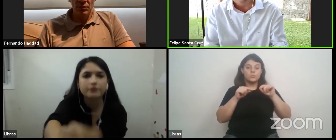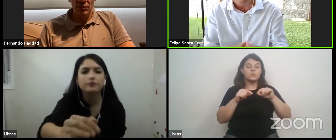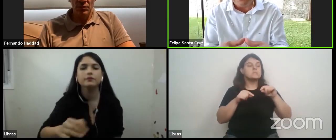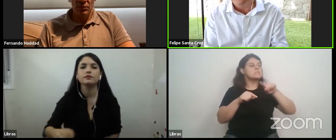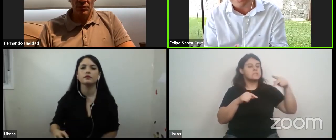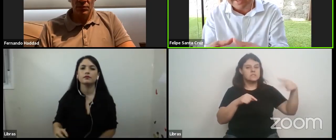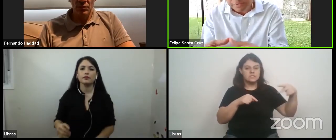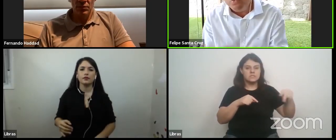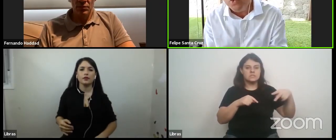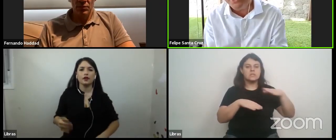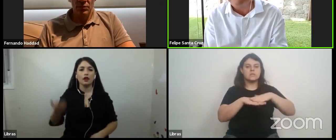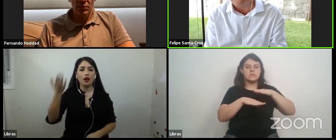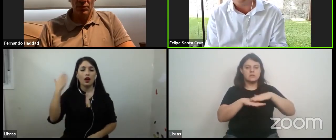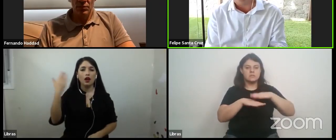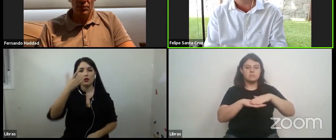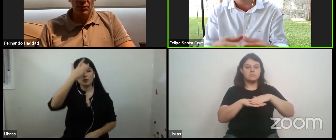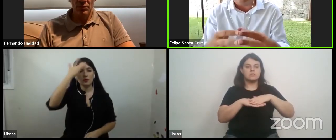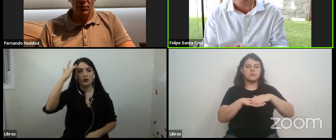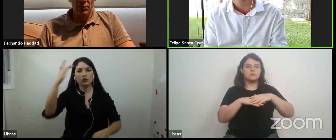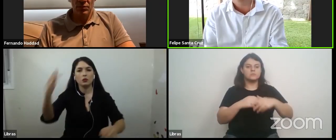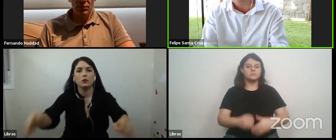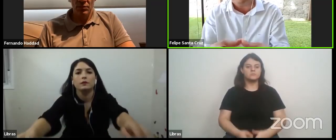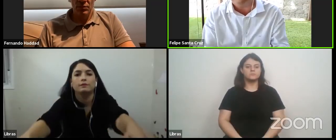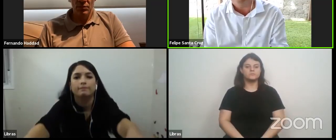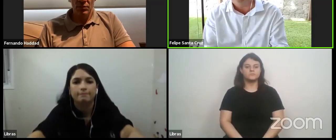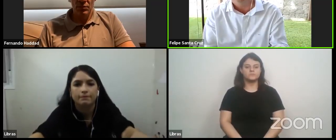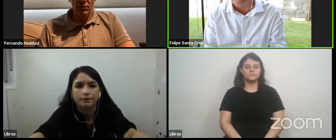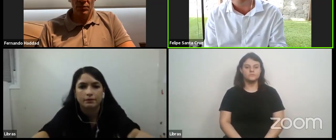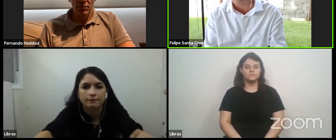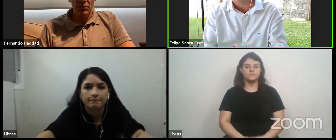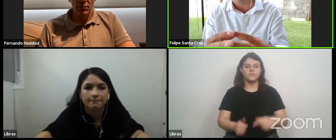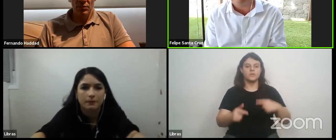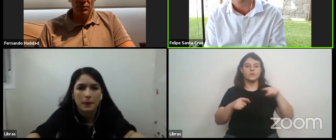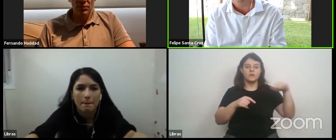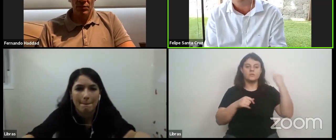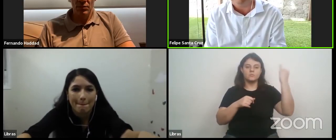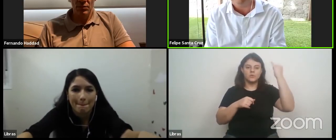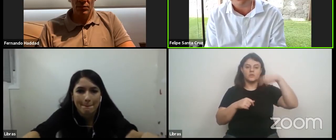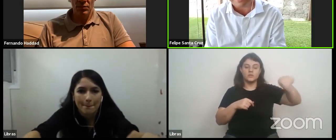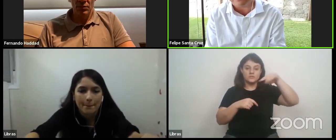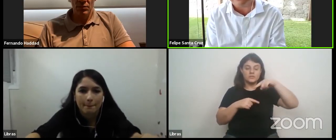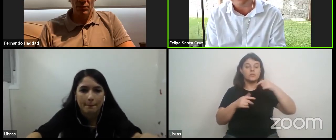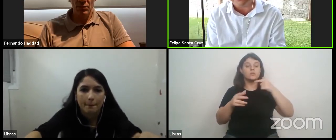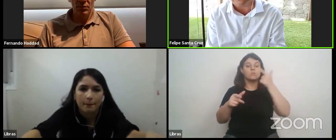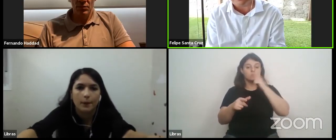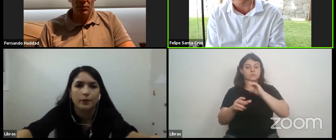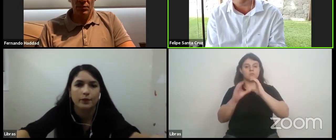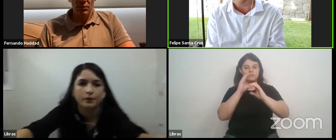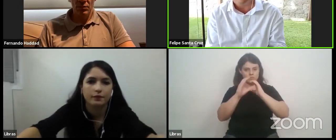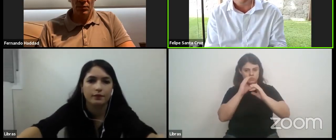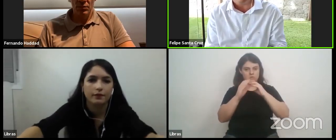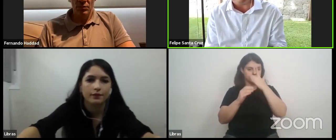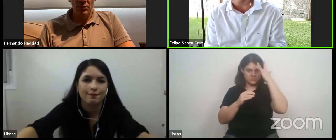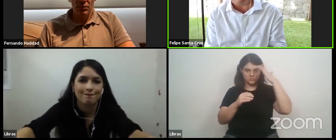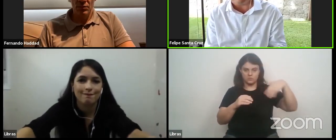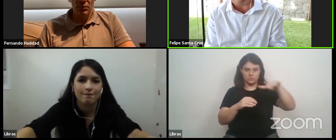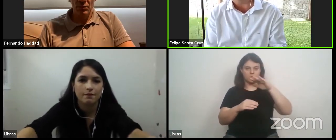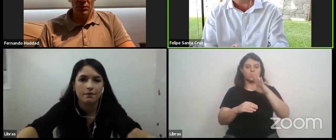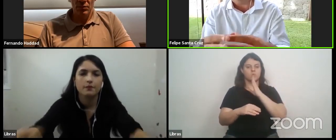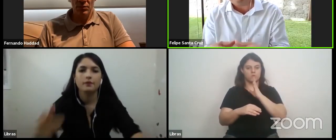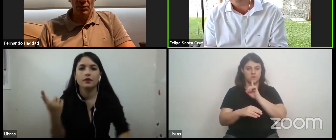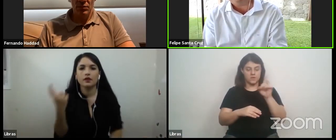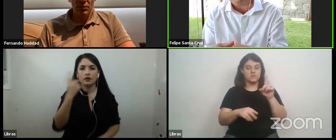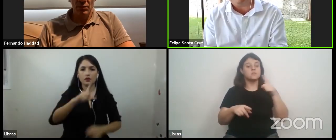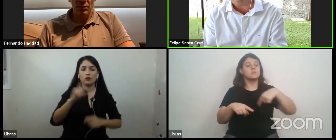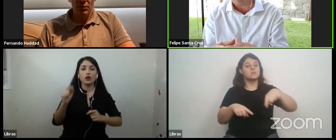calúnia, digo que elas são muito importantes, que pelo menos você tem uma forma de se comunicar com os que te conhecem, e